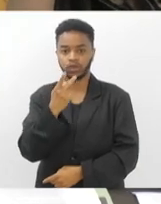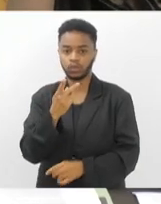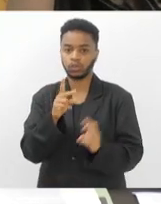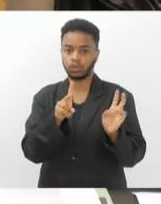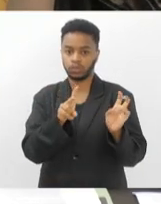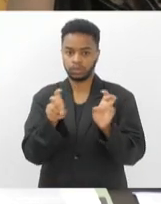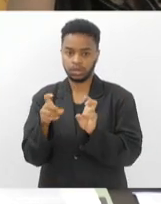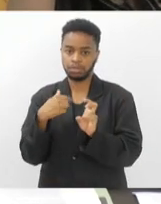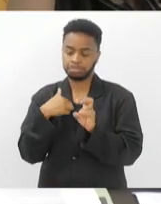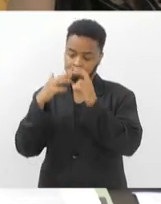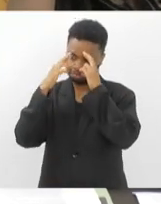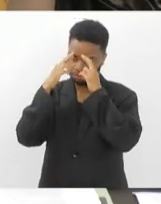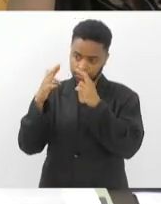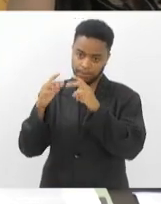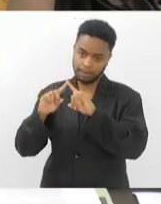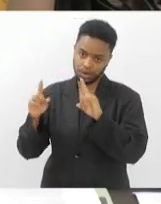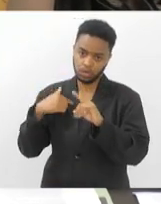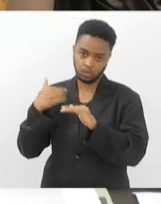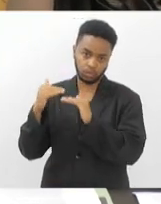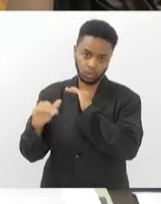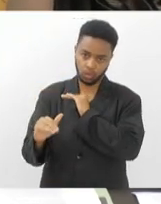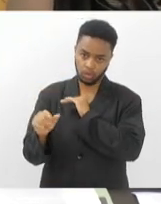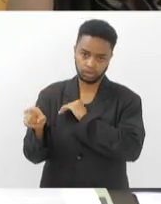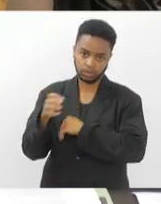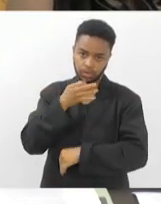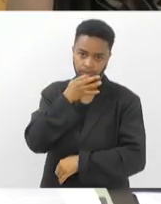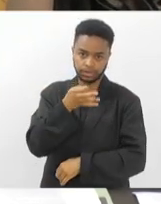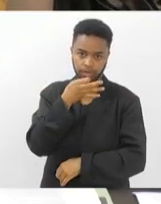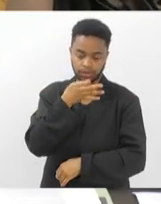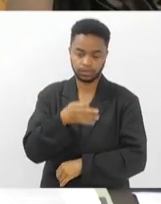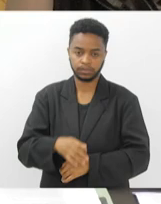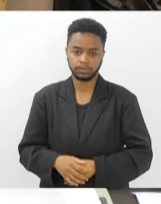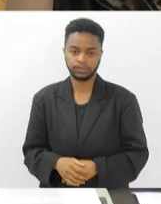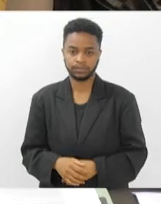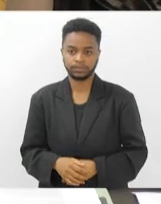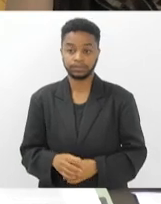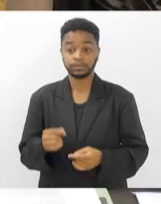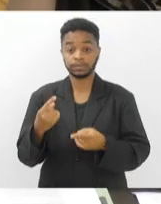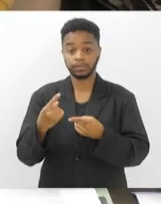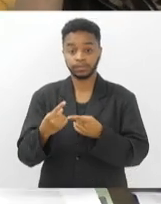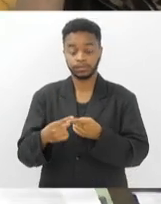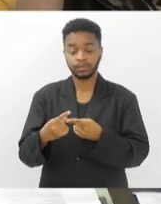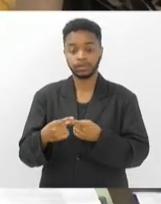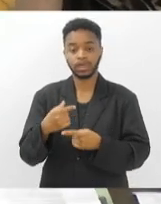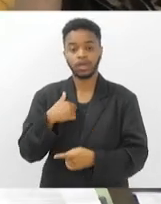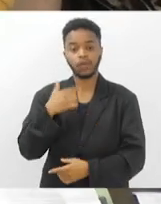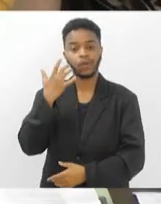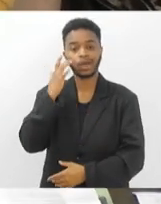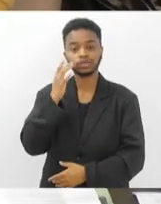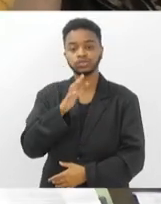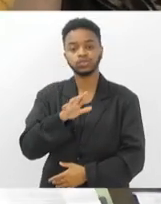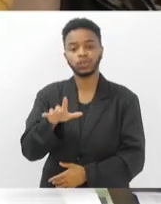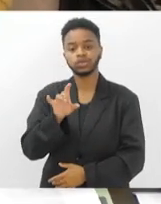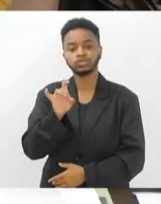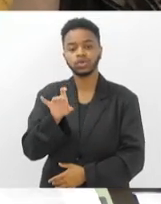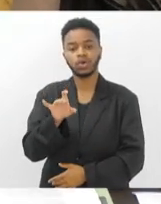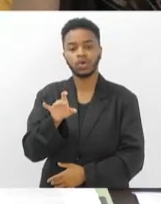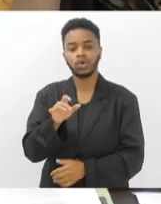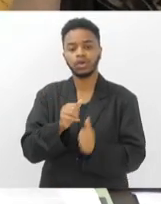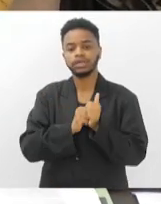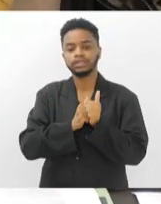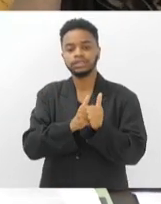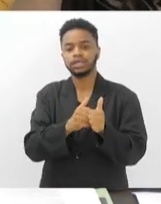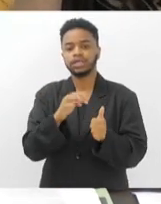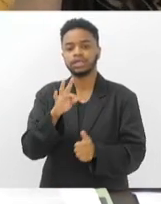todo o respeito, discordo da opinião de Vossa Excelência, porque eu acho que não é só uma questão teocrática. Eu acho que tem